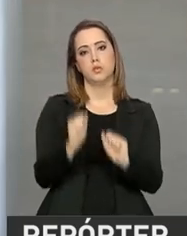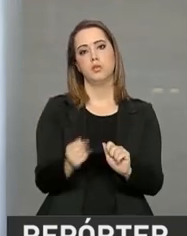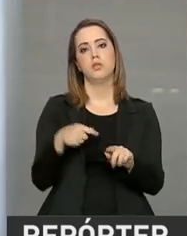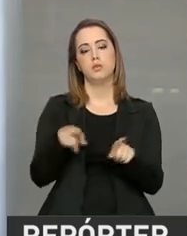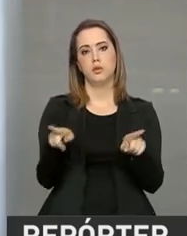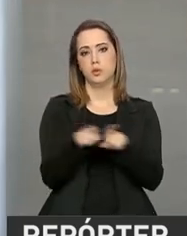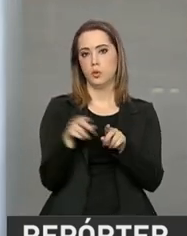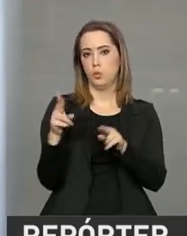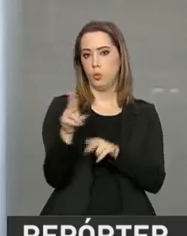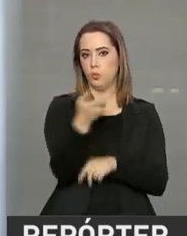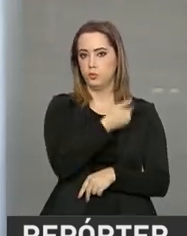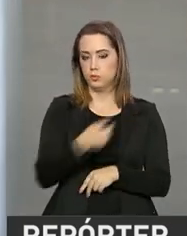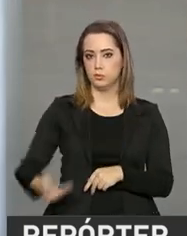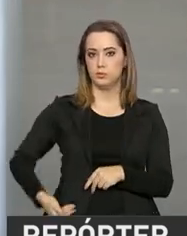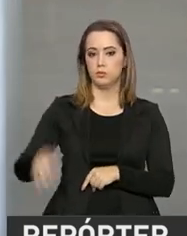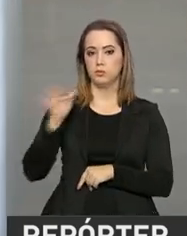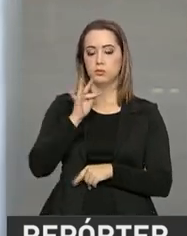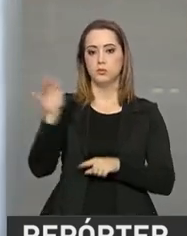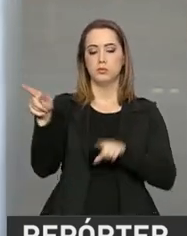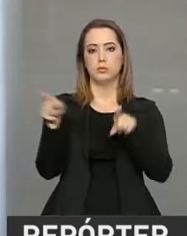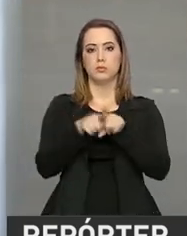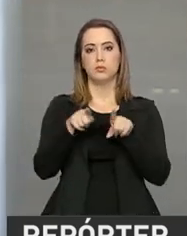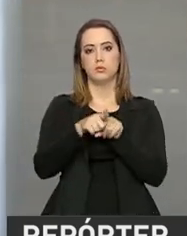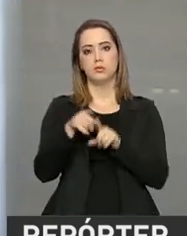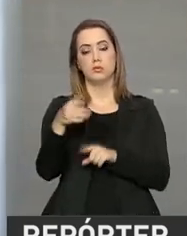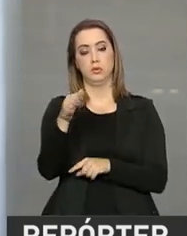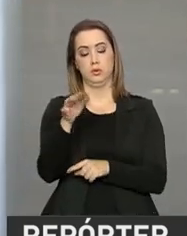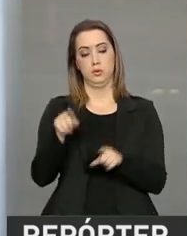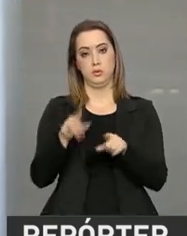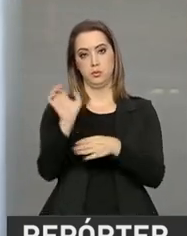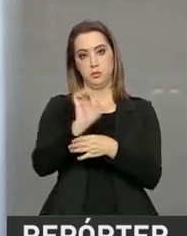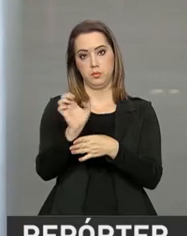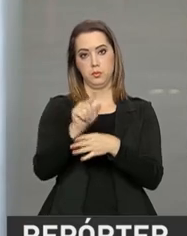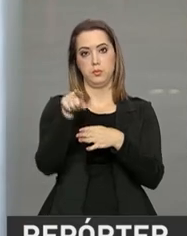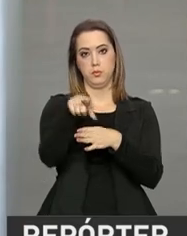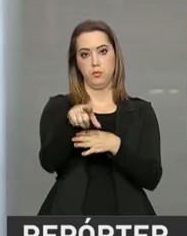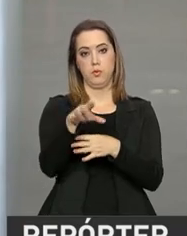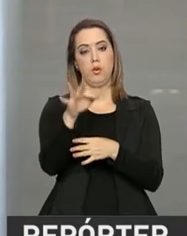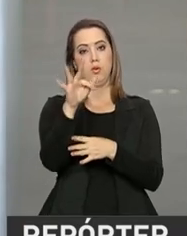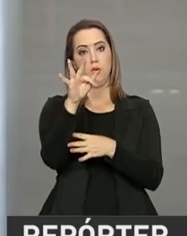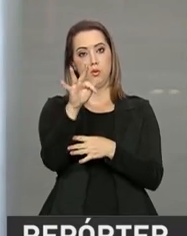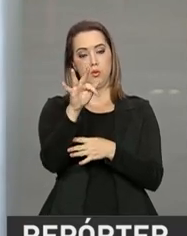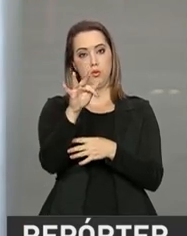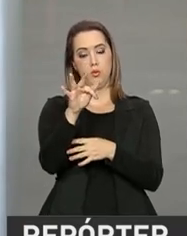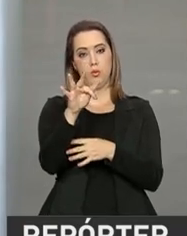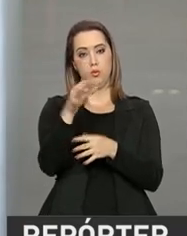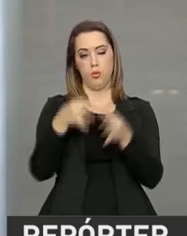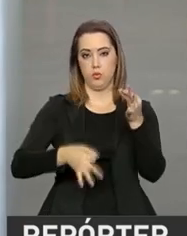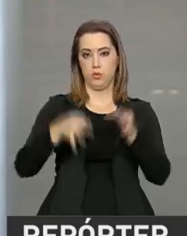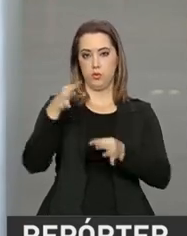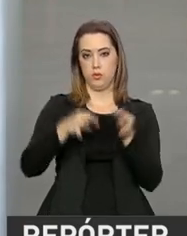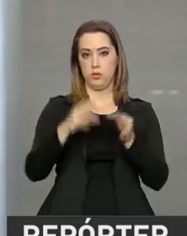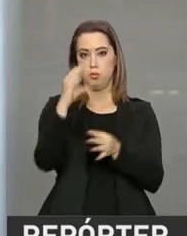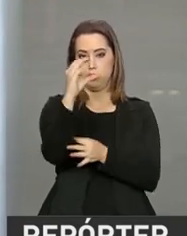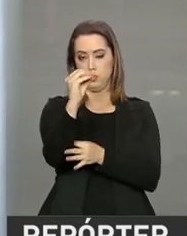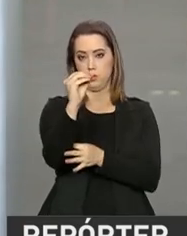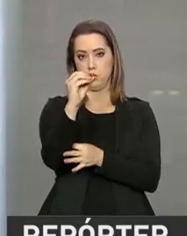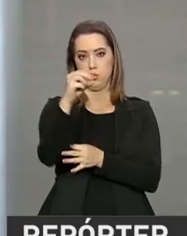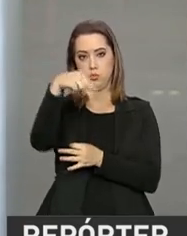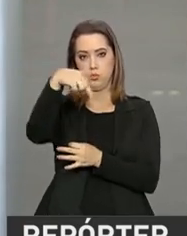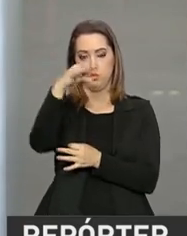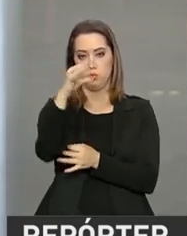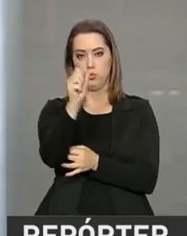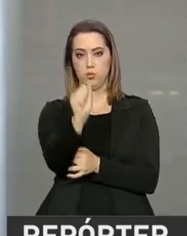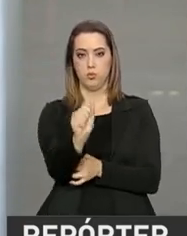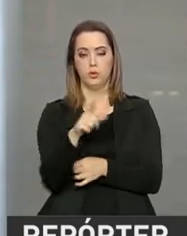para os estados. Esta é uma das funções dos Tribunais de Contas: assessorar os poderes legislativos e